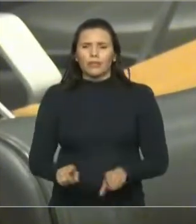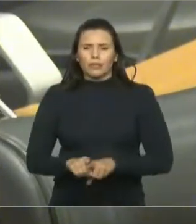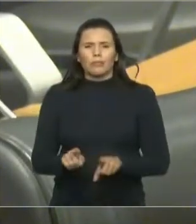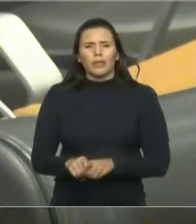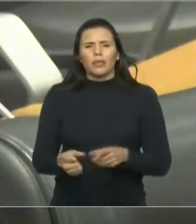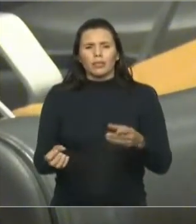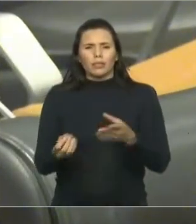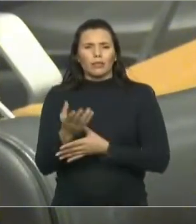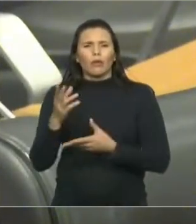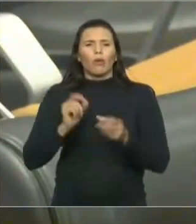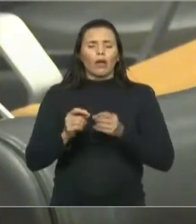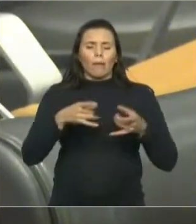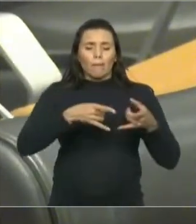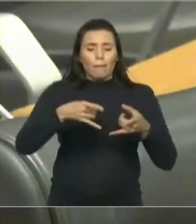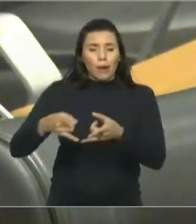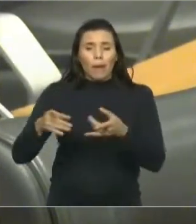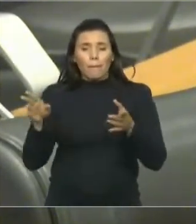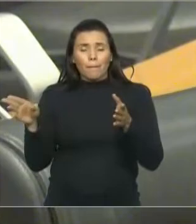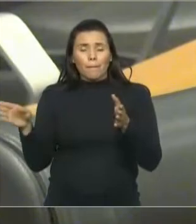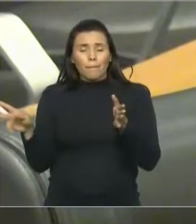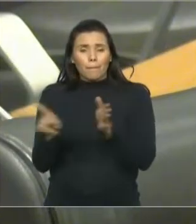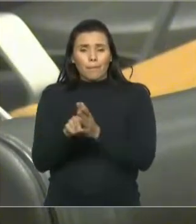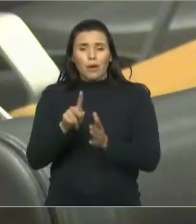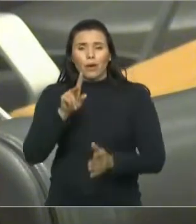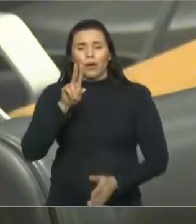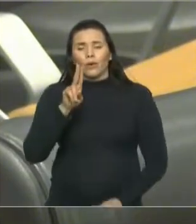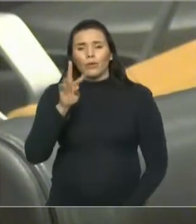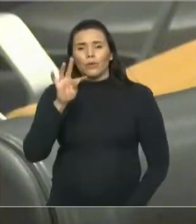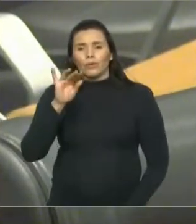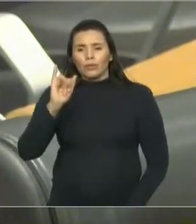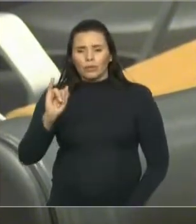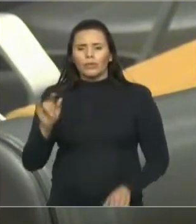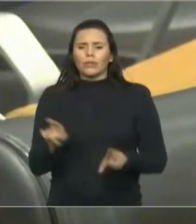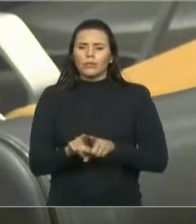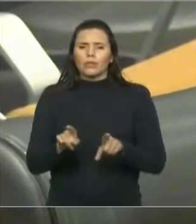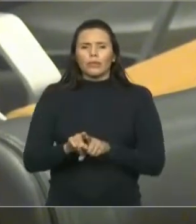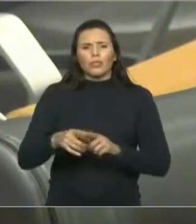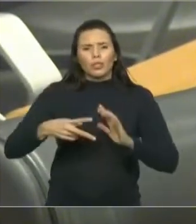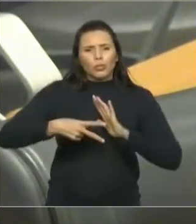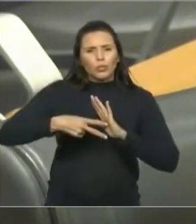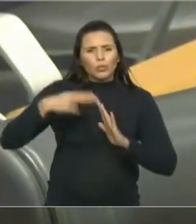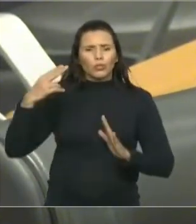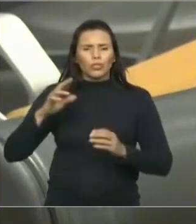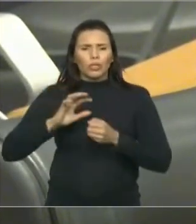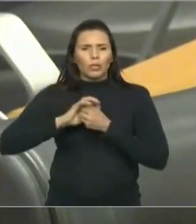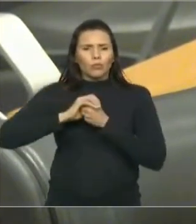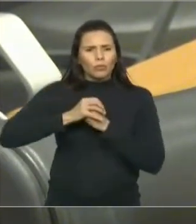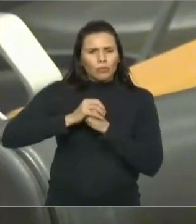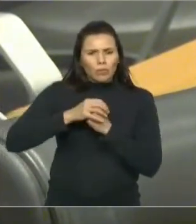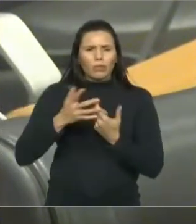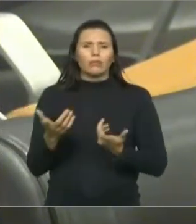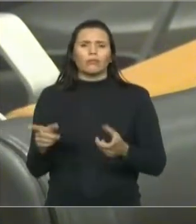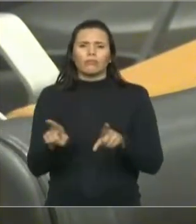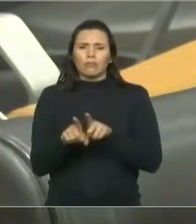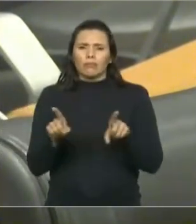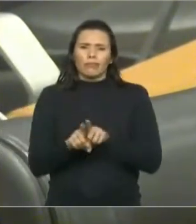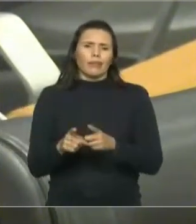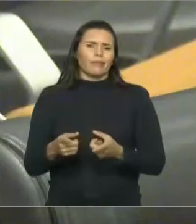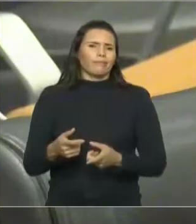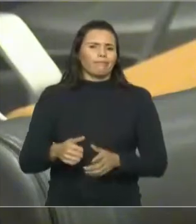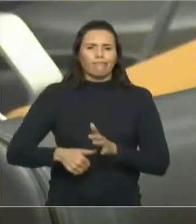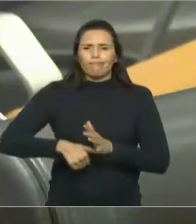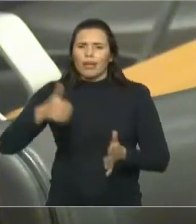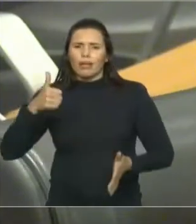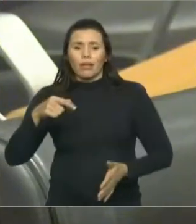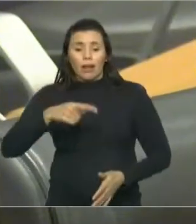história da Baixada Maranhense, a primeira neurocirurgia da história da Baixada Maranhense. O